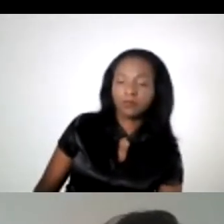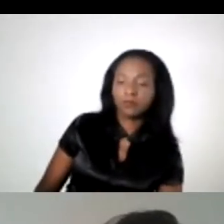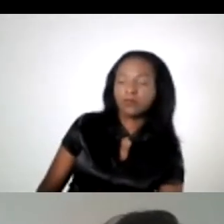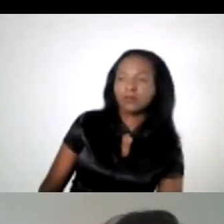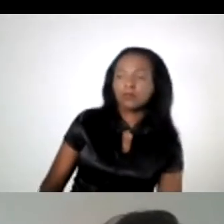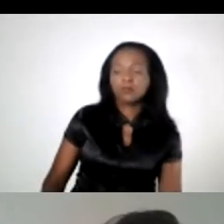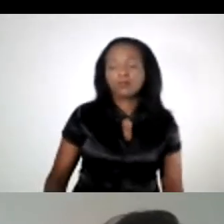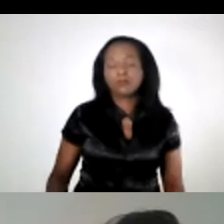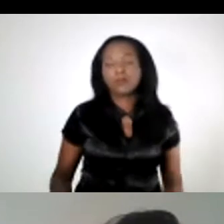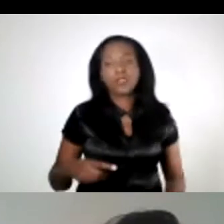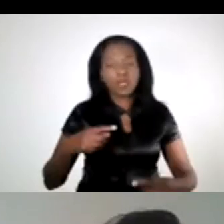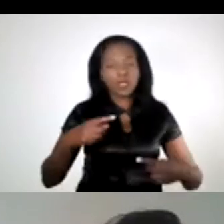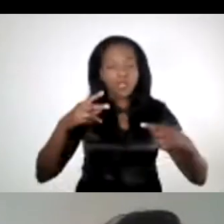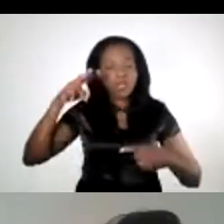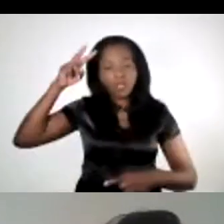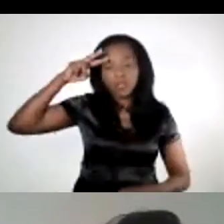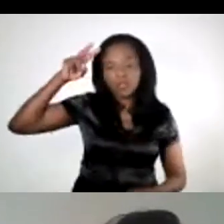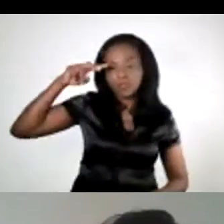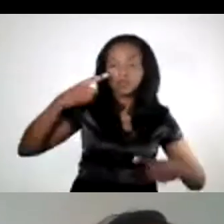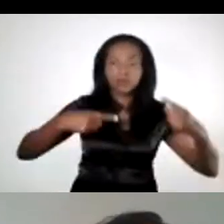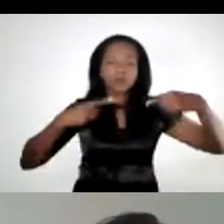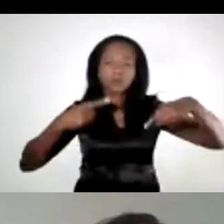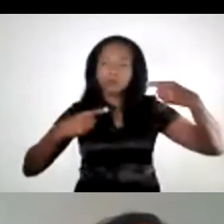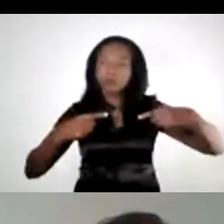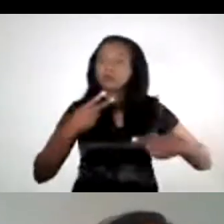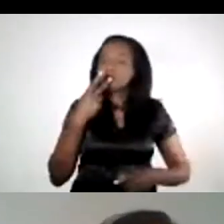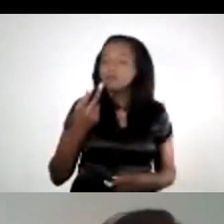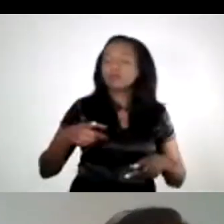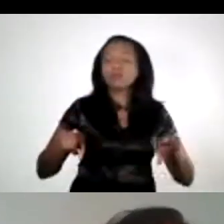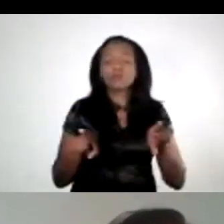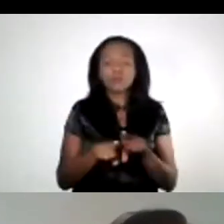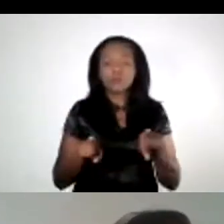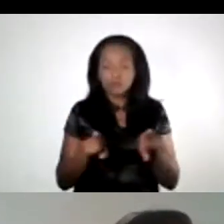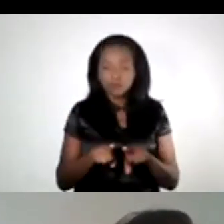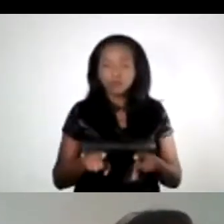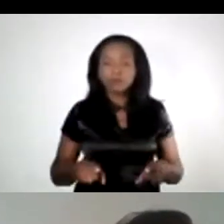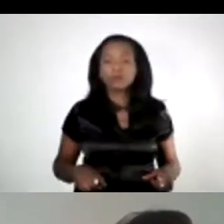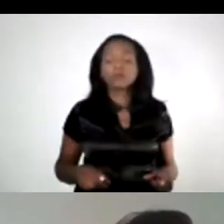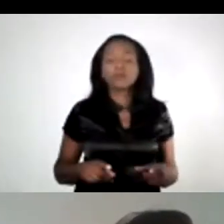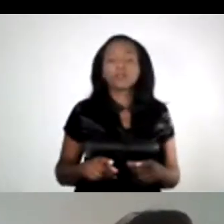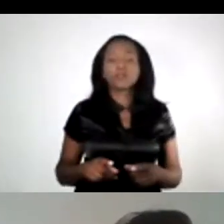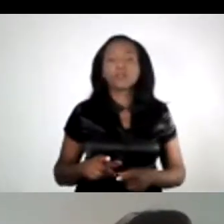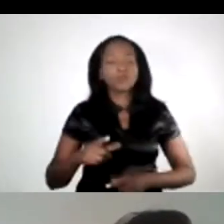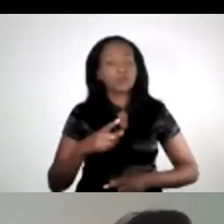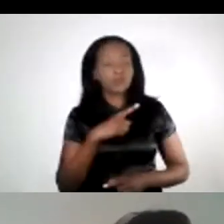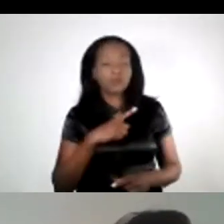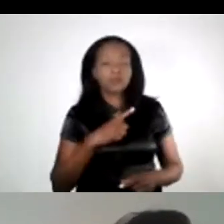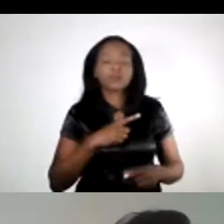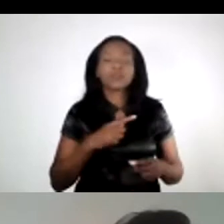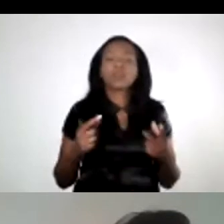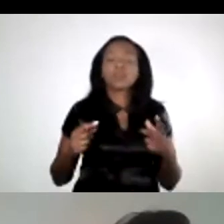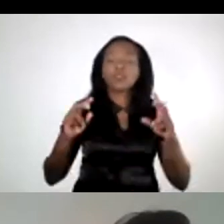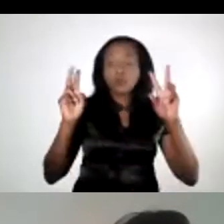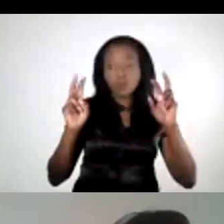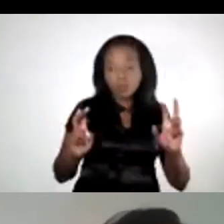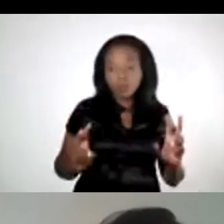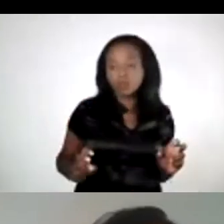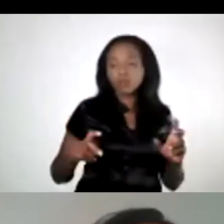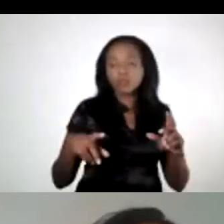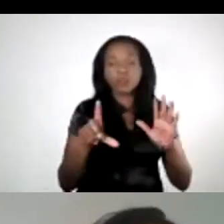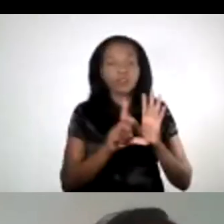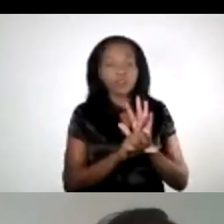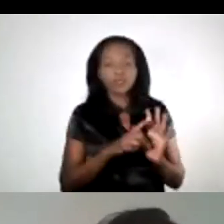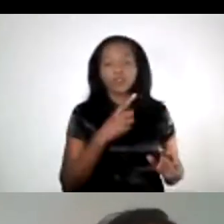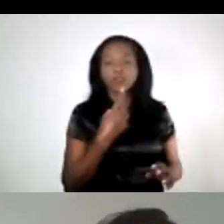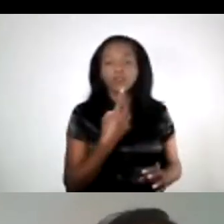historicamente, politicamente falando, ele também está no bojo, né, da questão da própria, né, a Lei 10.639